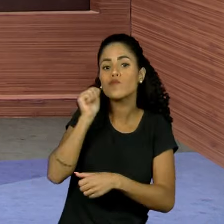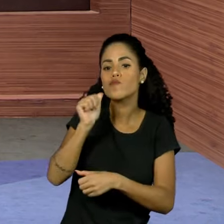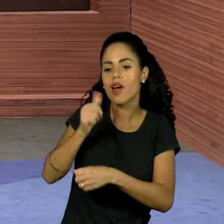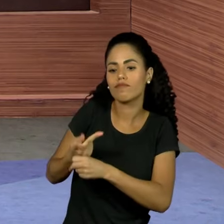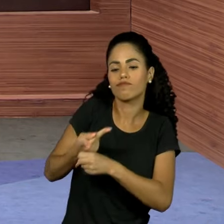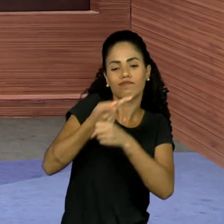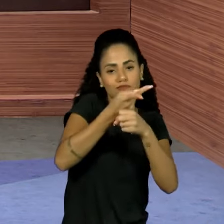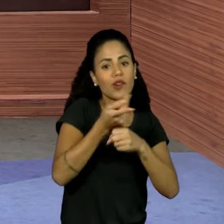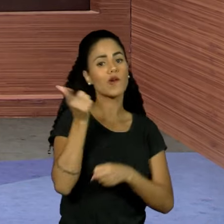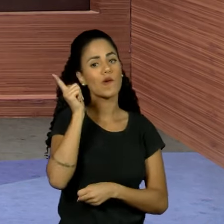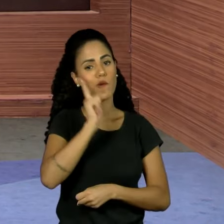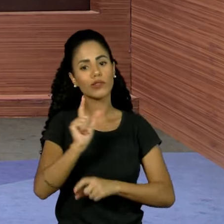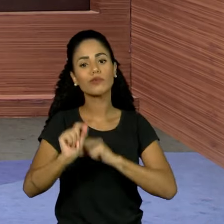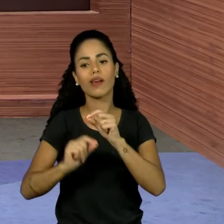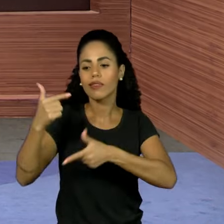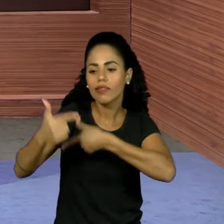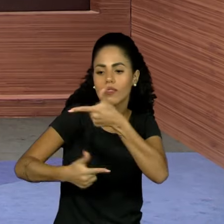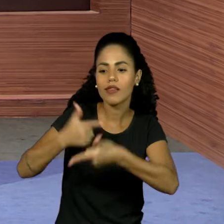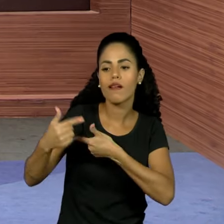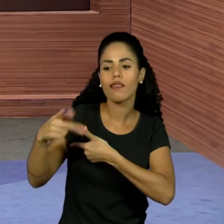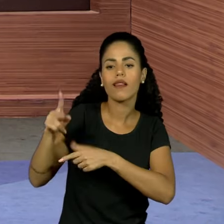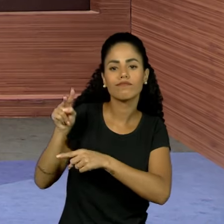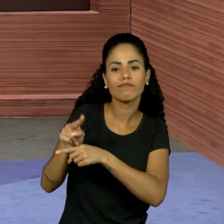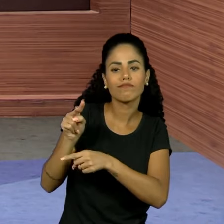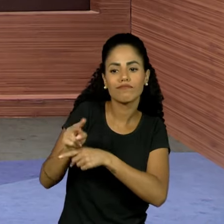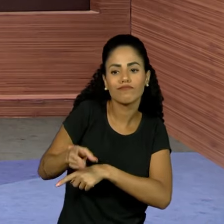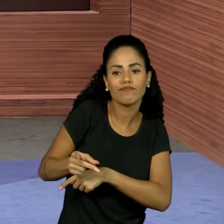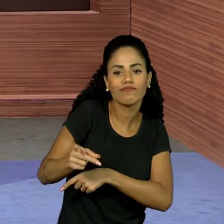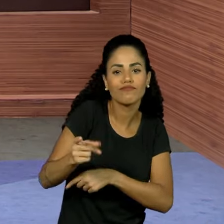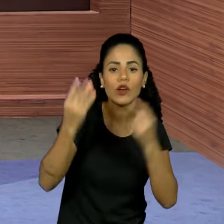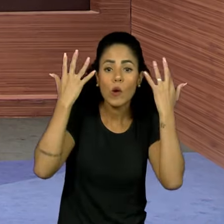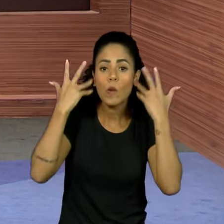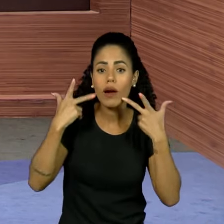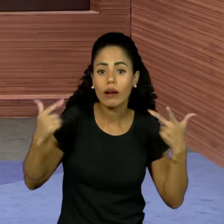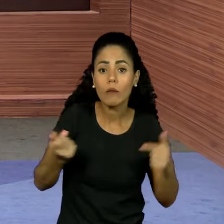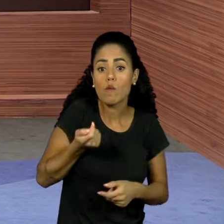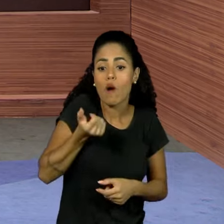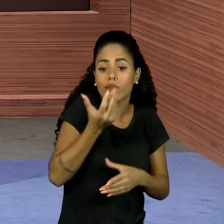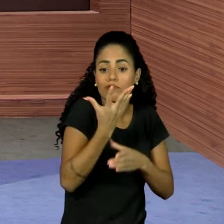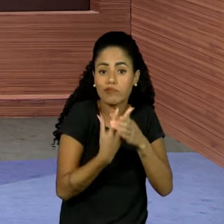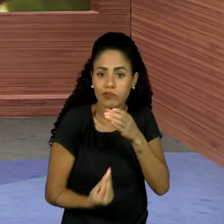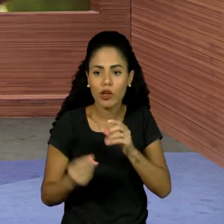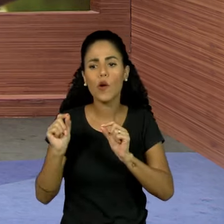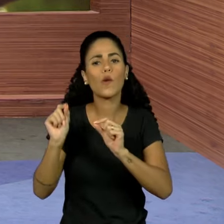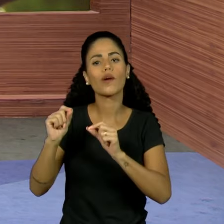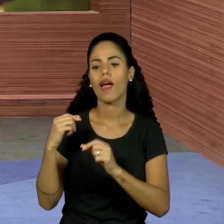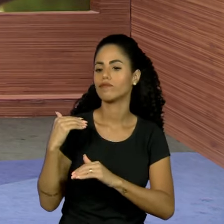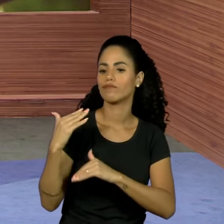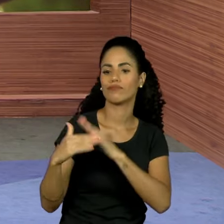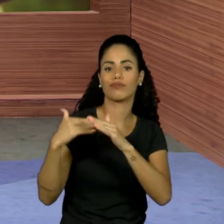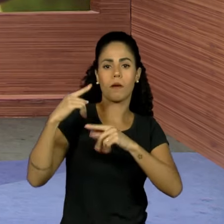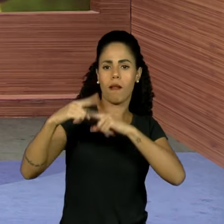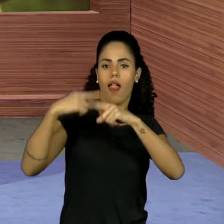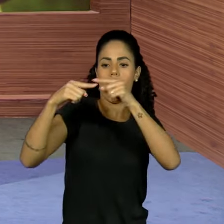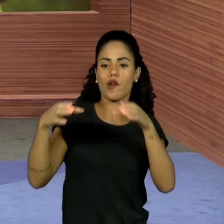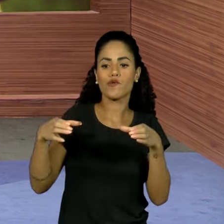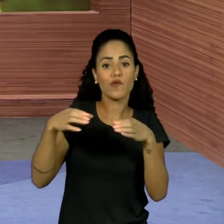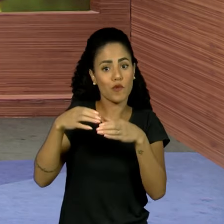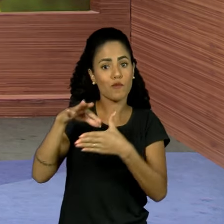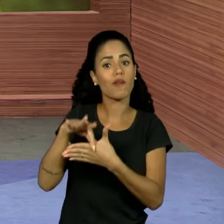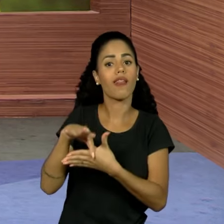de reconhecimento pelo trabalho de conservação de um animal ameaçado. Graças ao sucesso do projeto da equipe